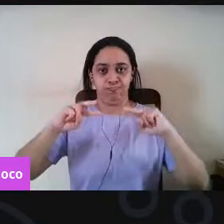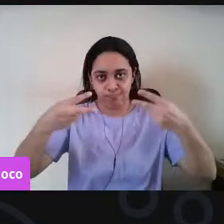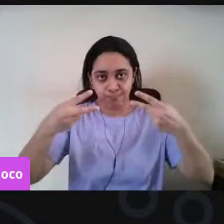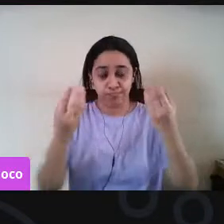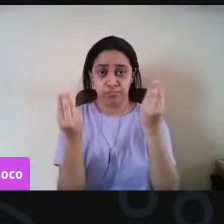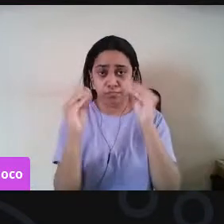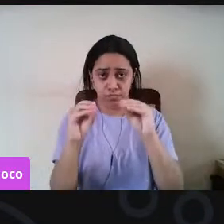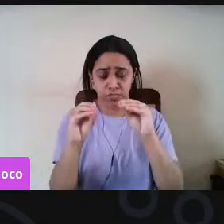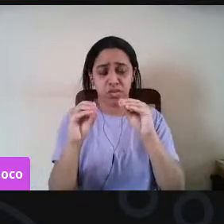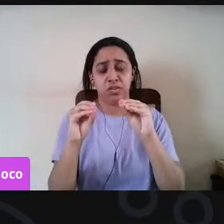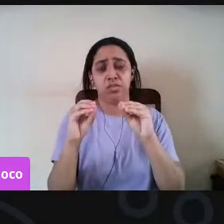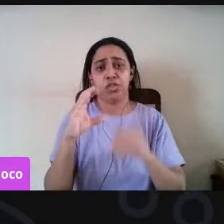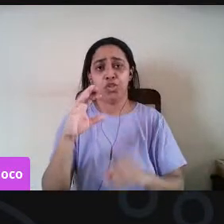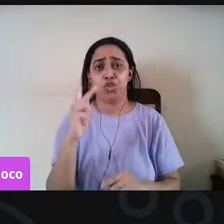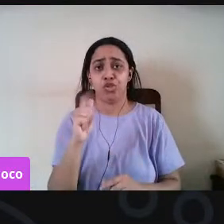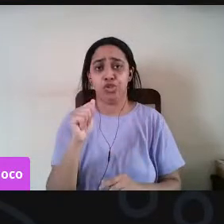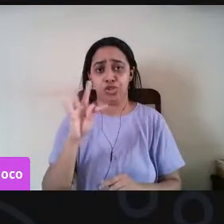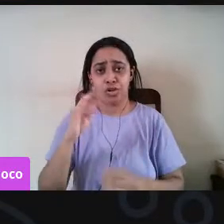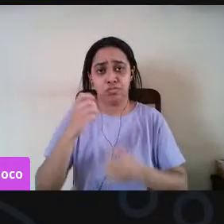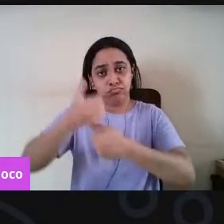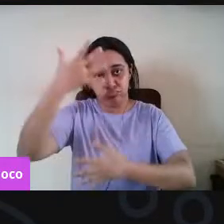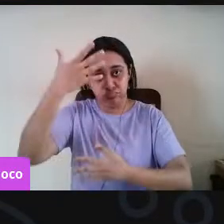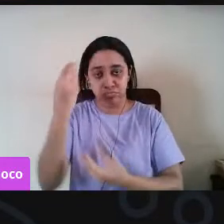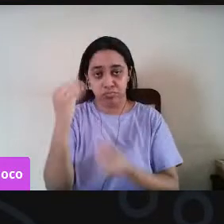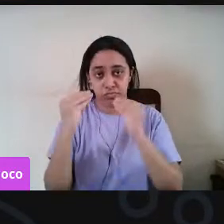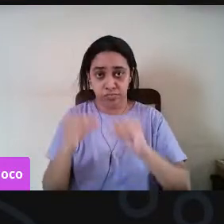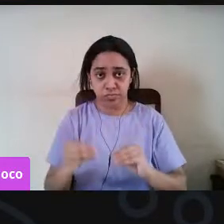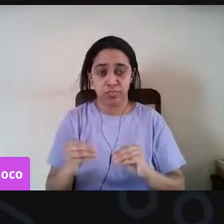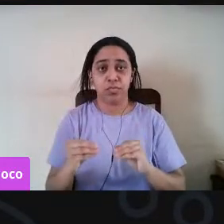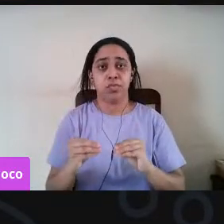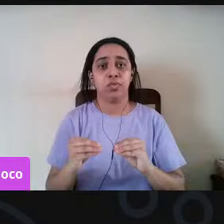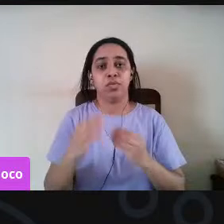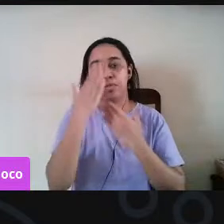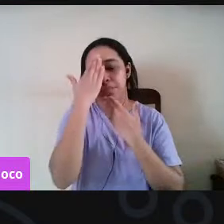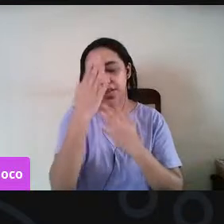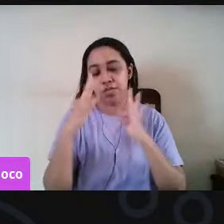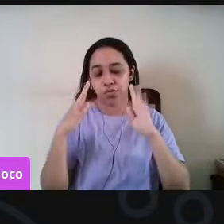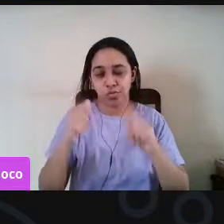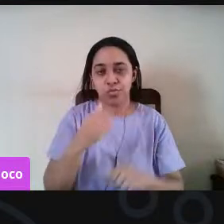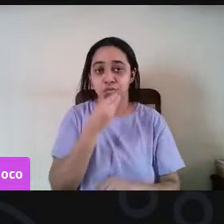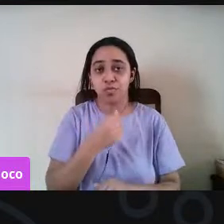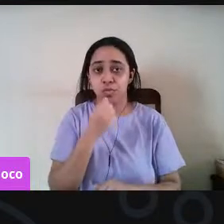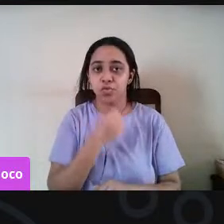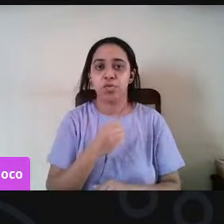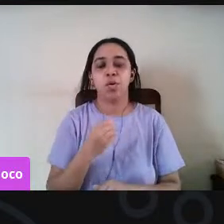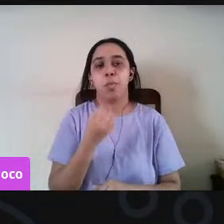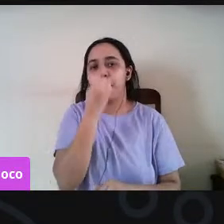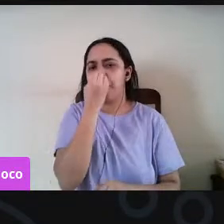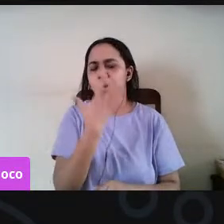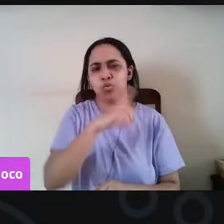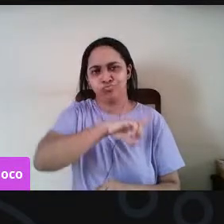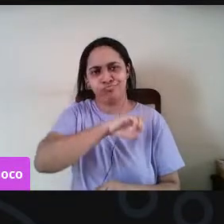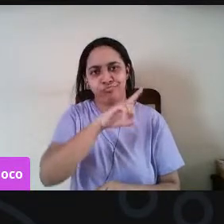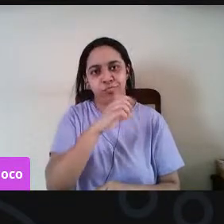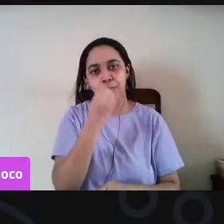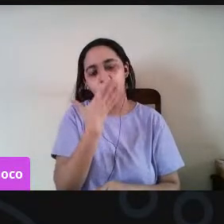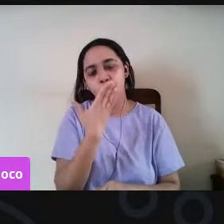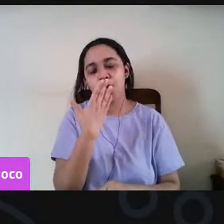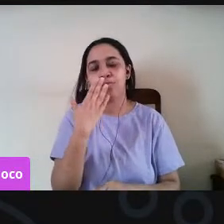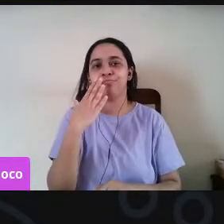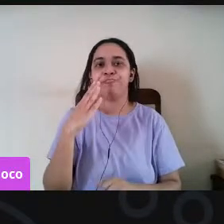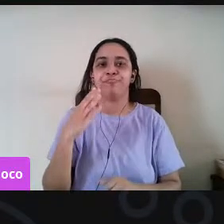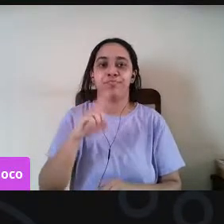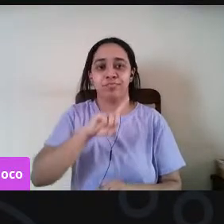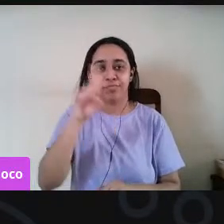ainda não colocou. E muito obrigado a todos, tenham um ótimo dia e que venha o próximo Ciclin, o segundo Ciclin.